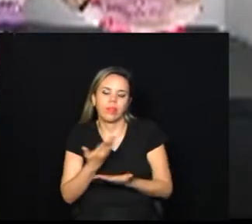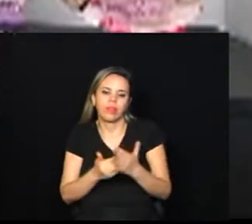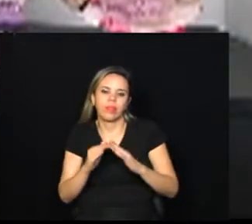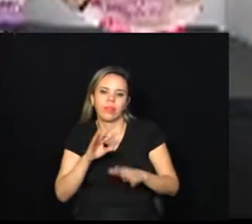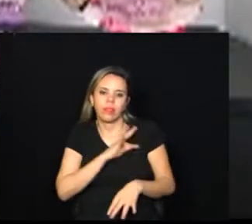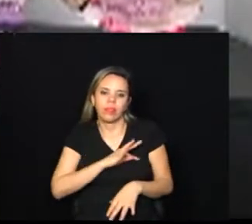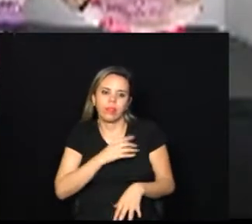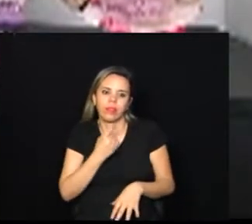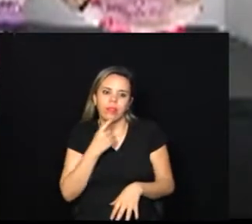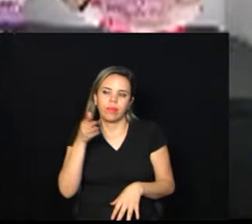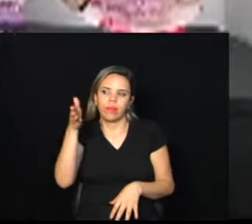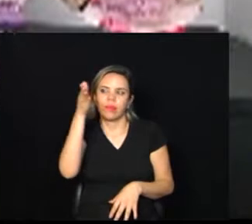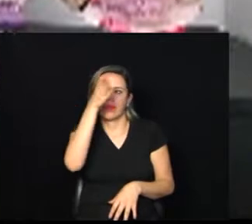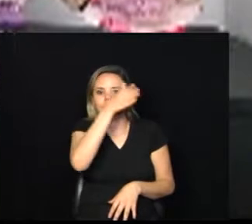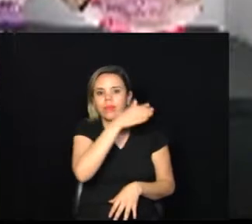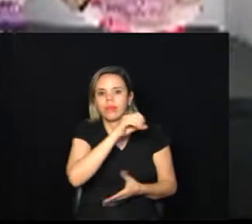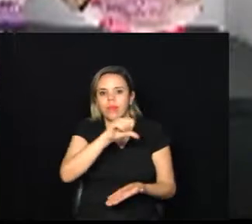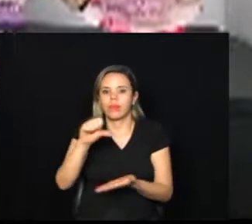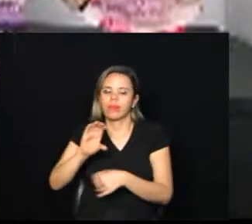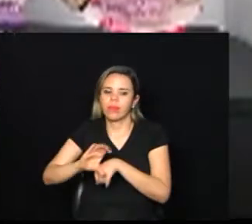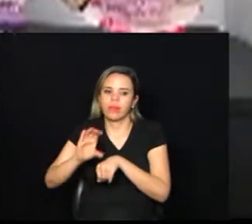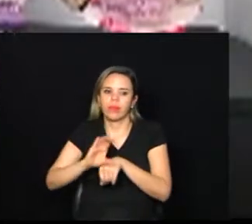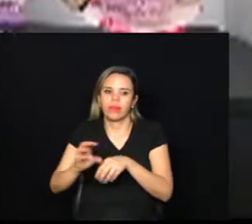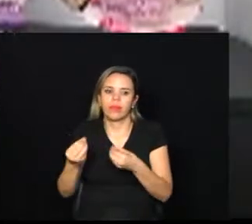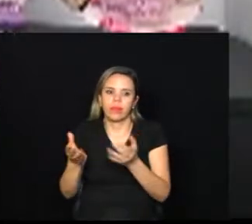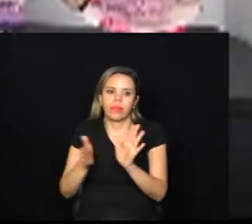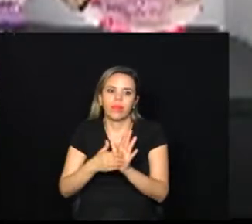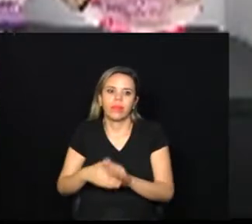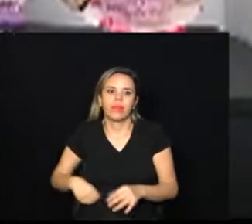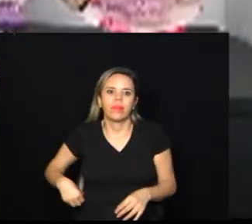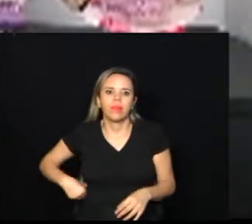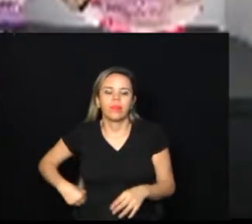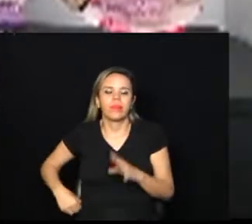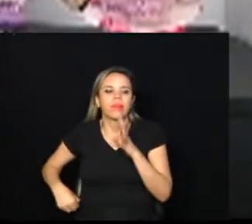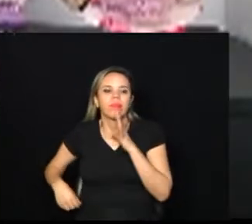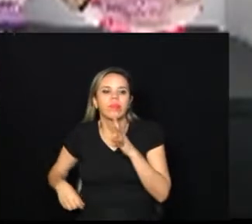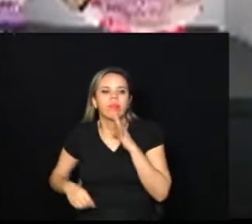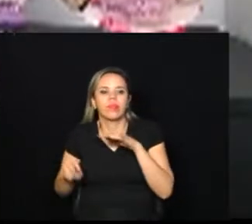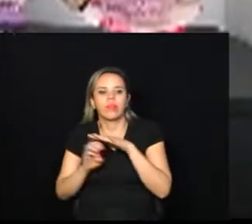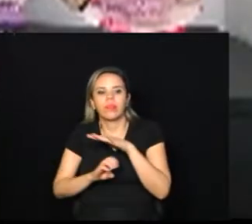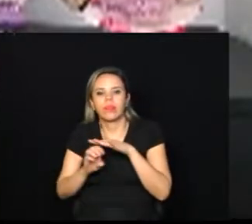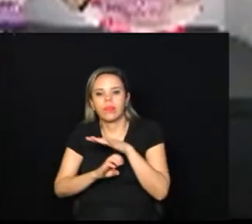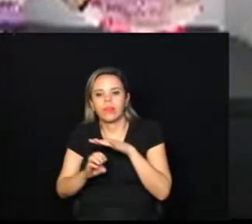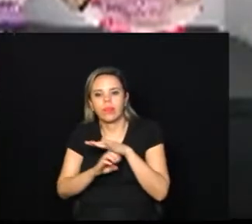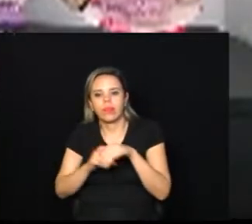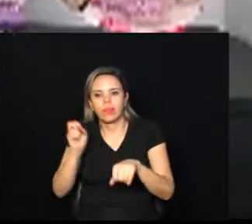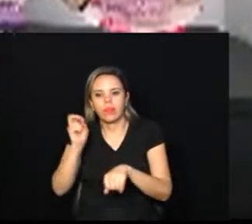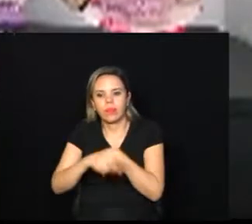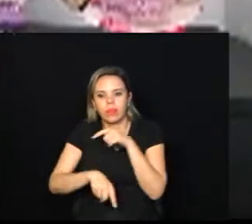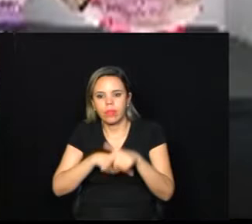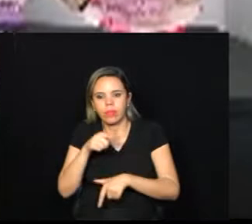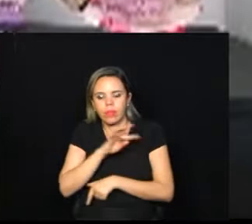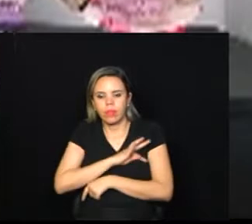técnicos de Campinas e região, os cursos que eles oferecem, conhecer algumas empresas que empregam mão de obra técnica